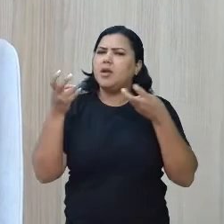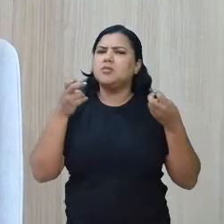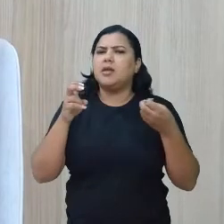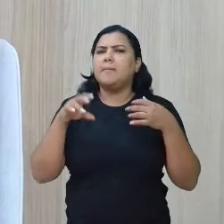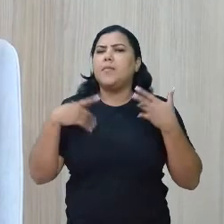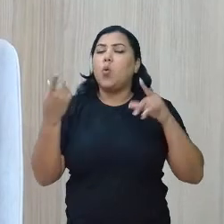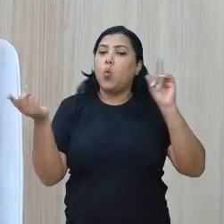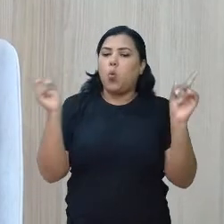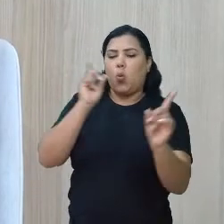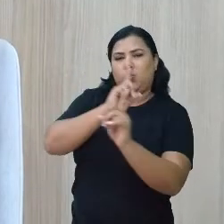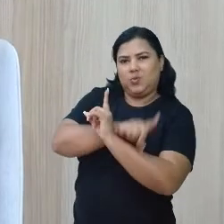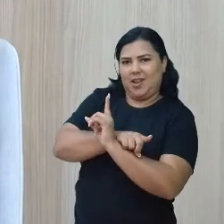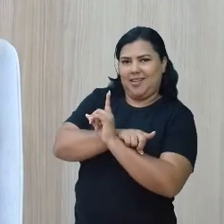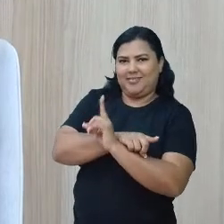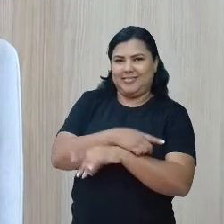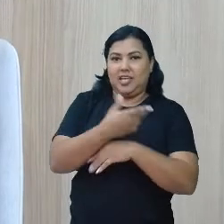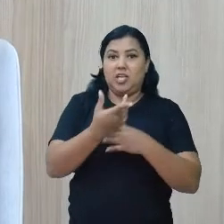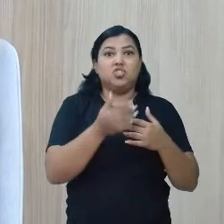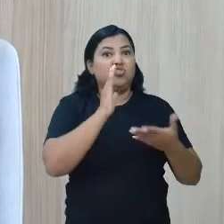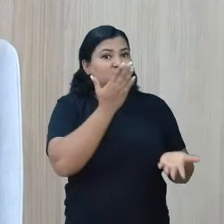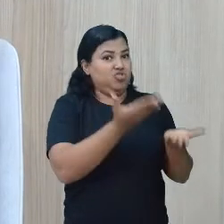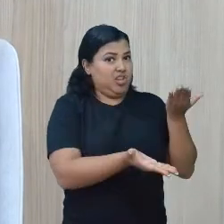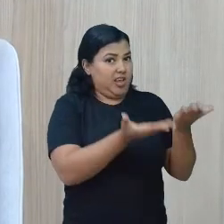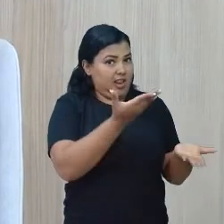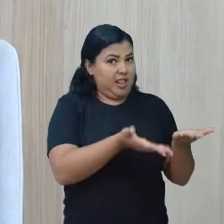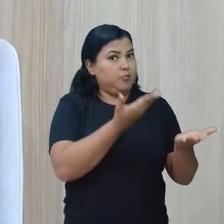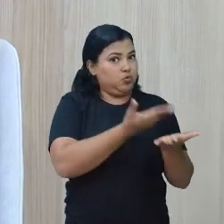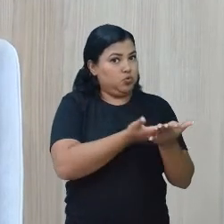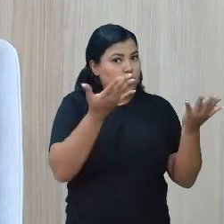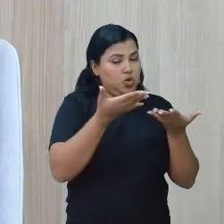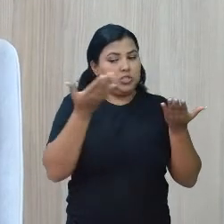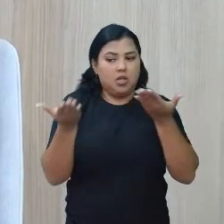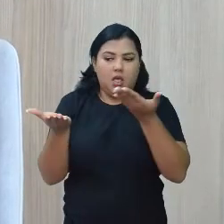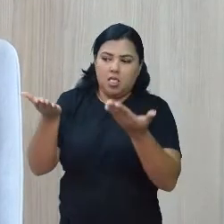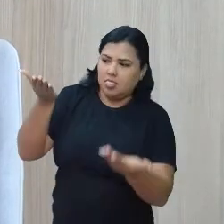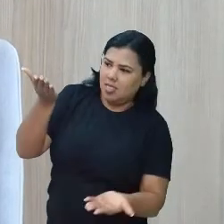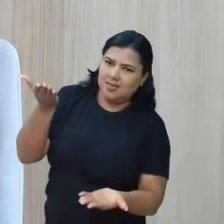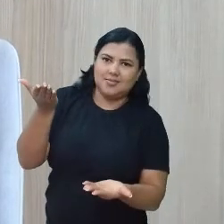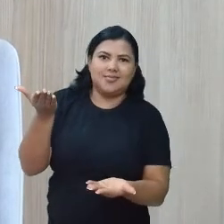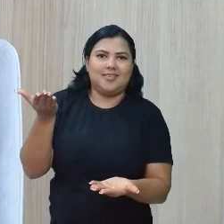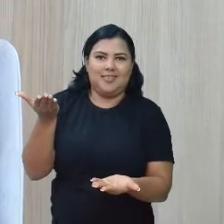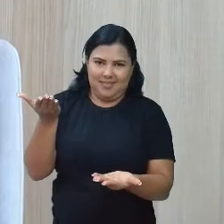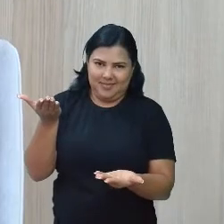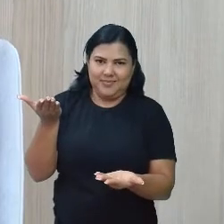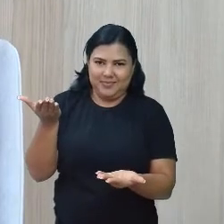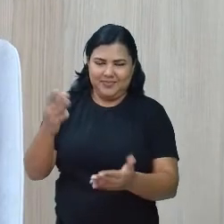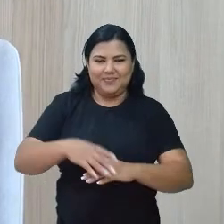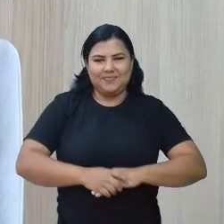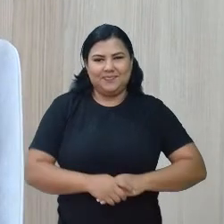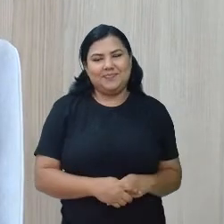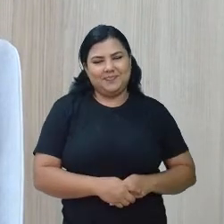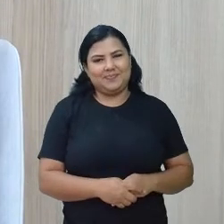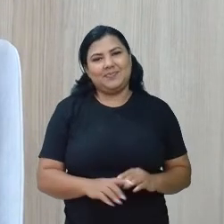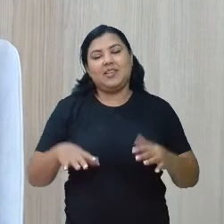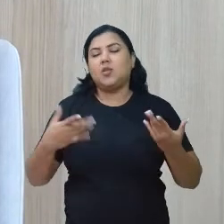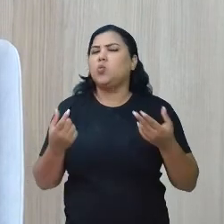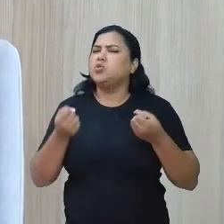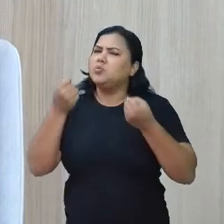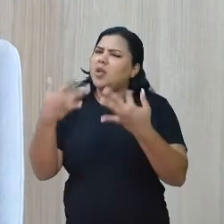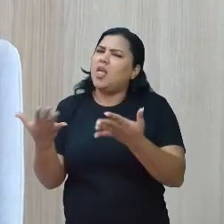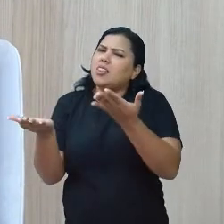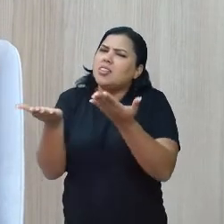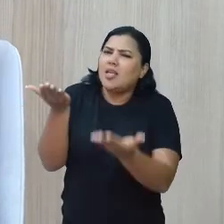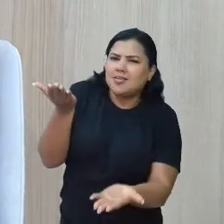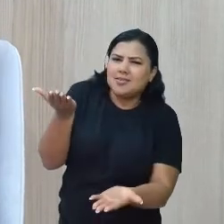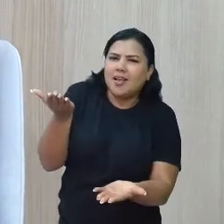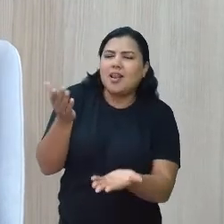o contrário da situação de hoje. A gente viu o equilíbrio e na próxima aula a gente vai tratar desse desequilíbrio, né? E quando fala de desequilíbrio,